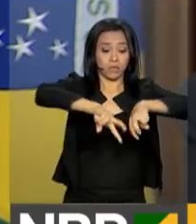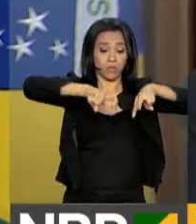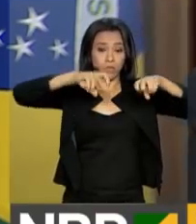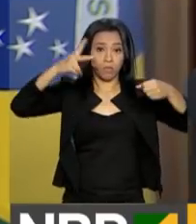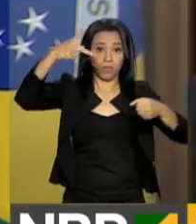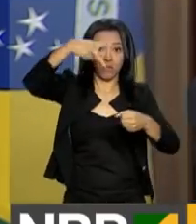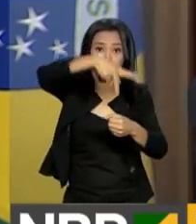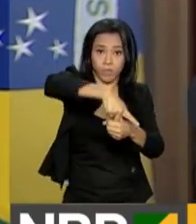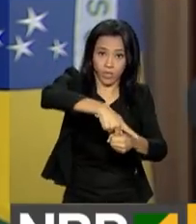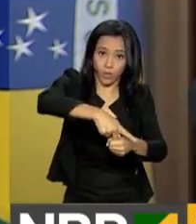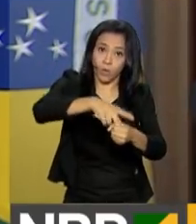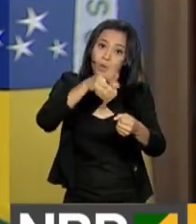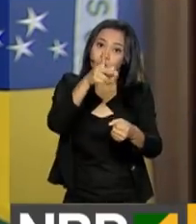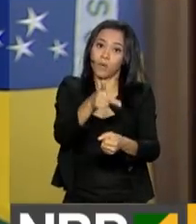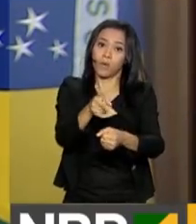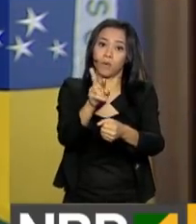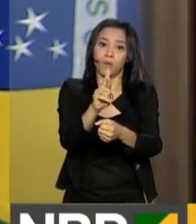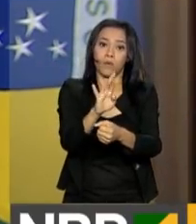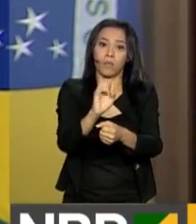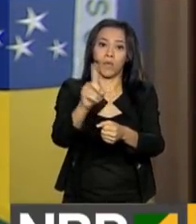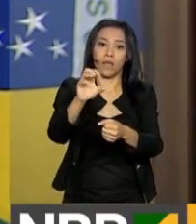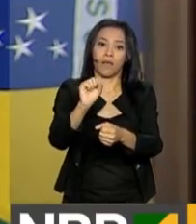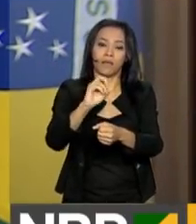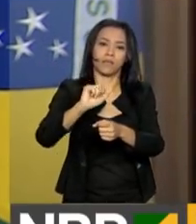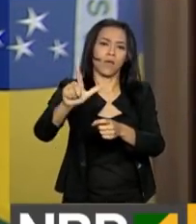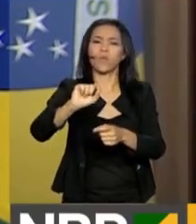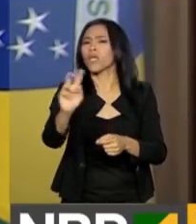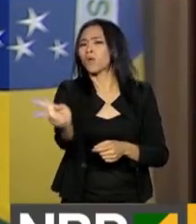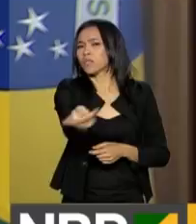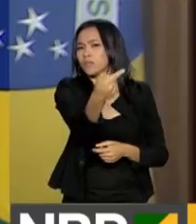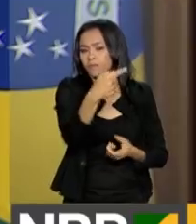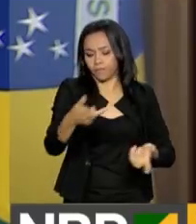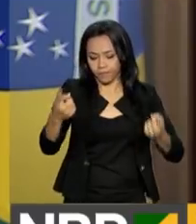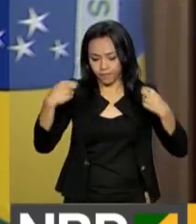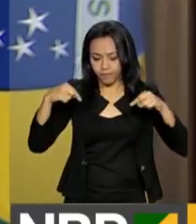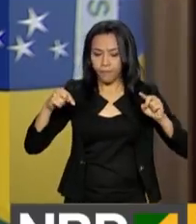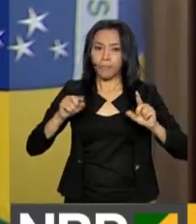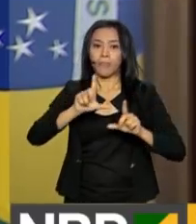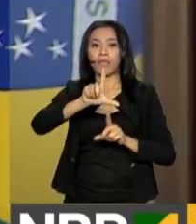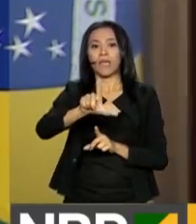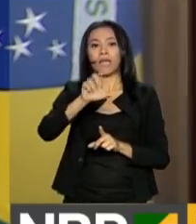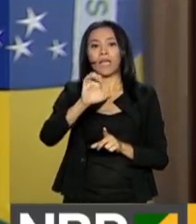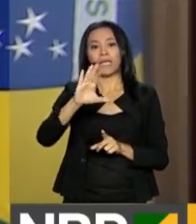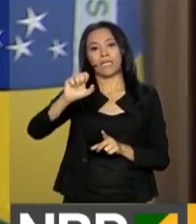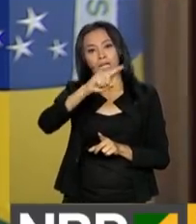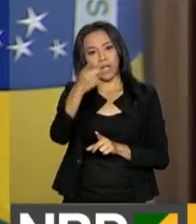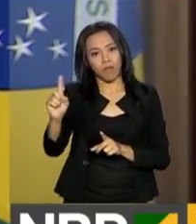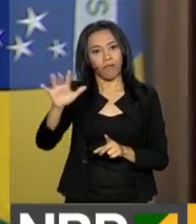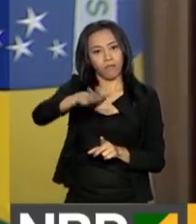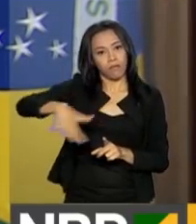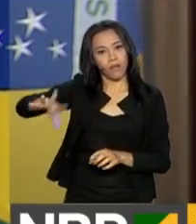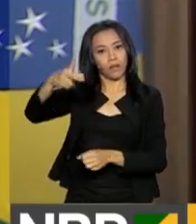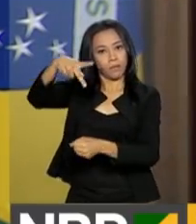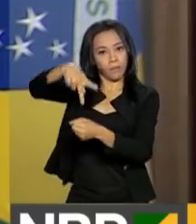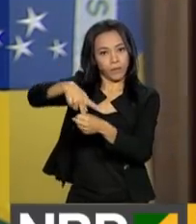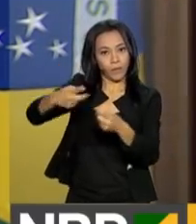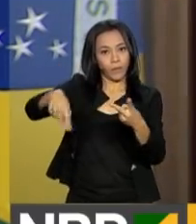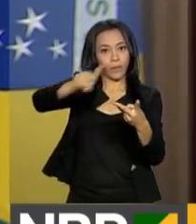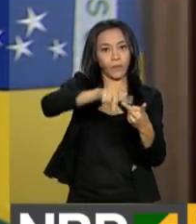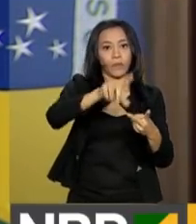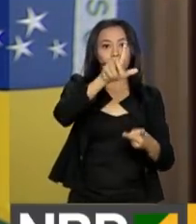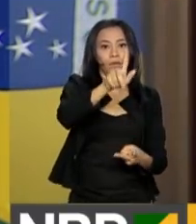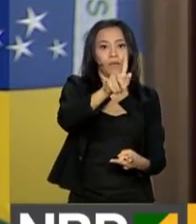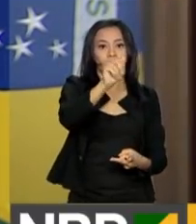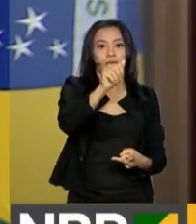isso o que aconteceu nos leilões de petróleo e gás foram 18